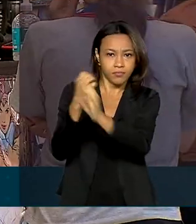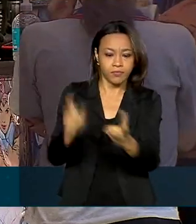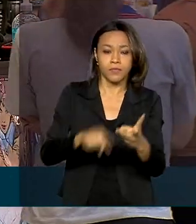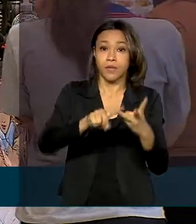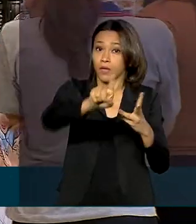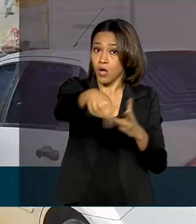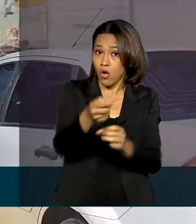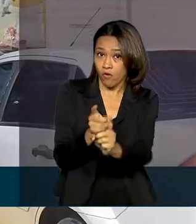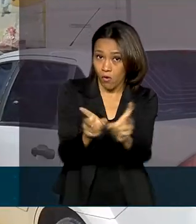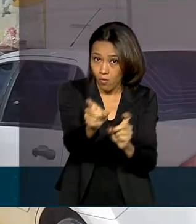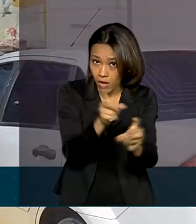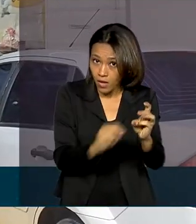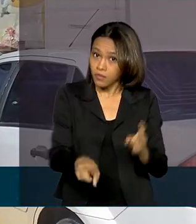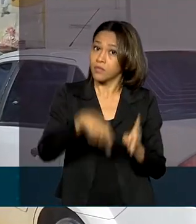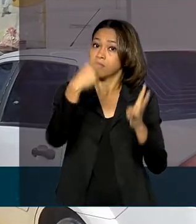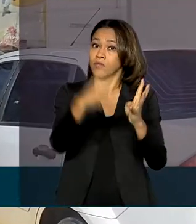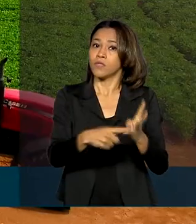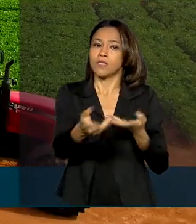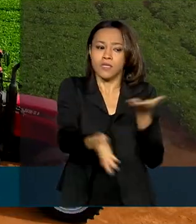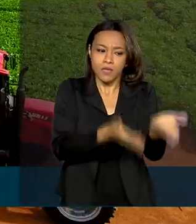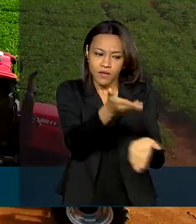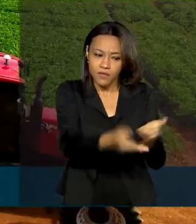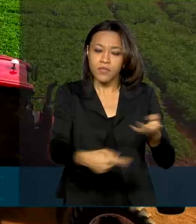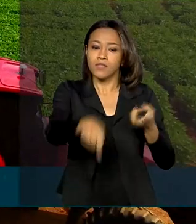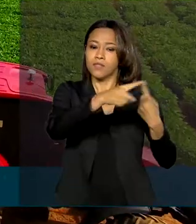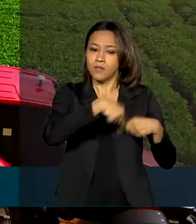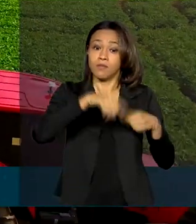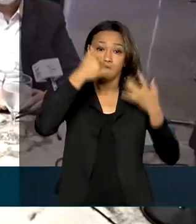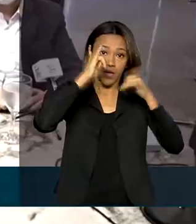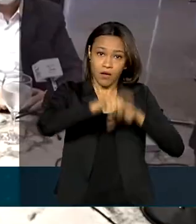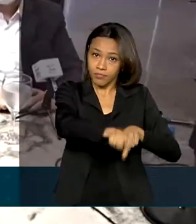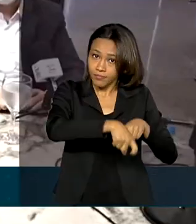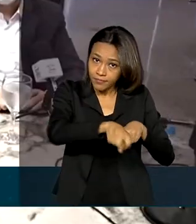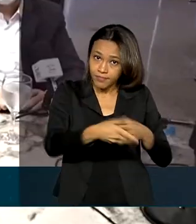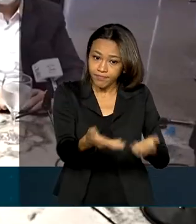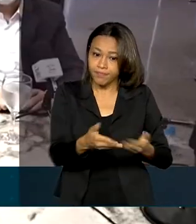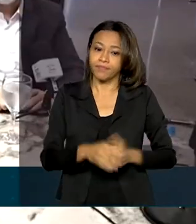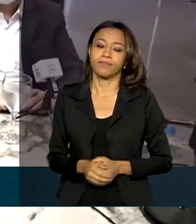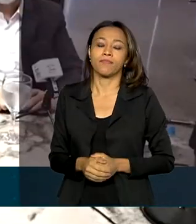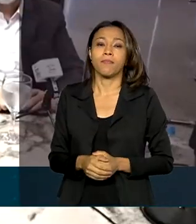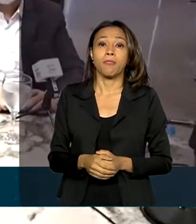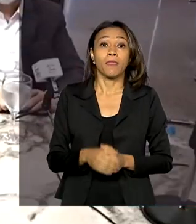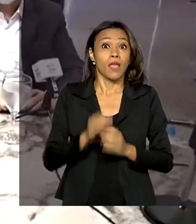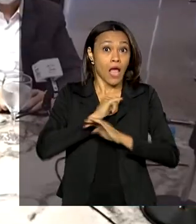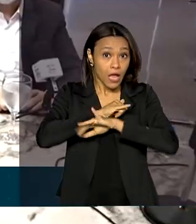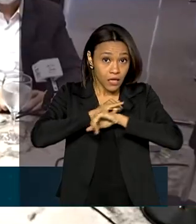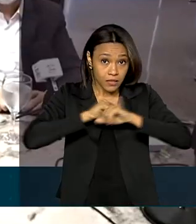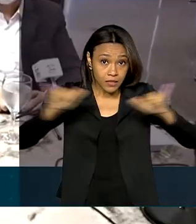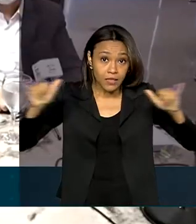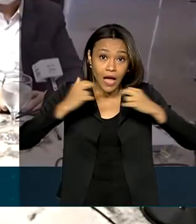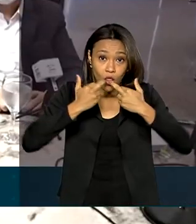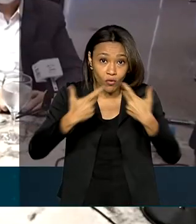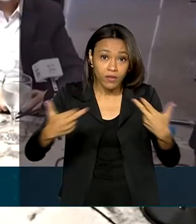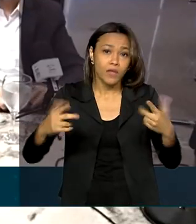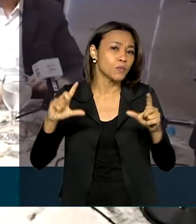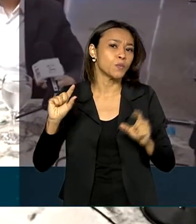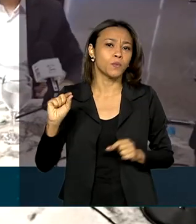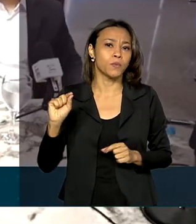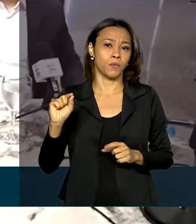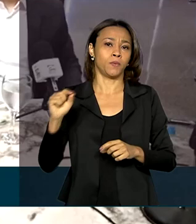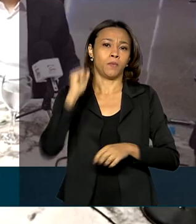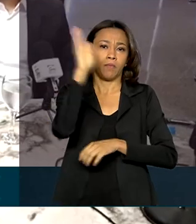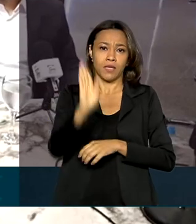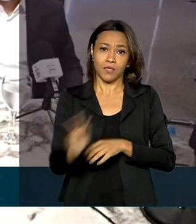o comércio, o setor de serviços e a agropecuária. A grande novidade é que o Brasil realmente está